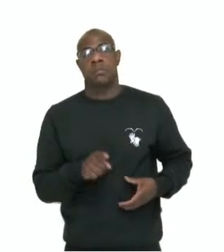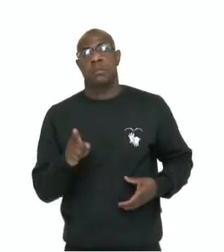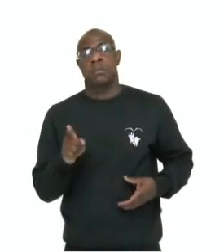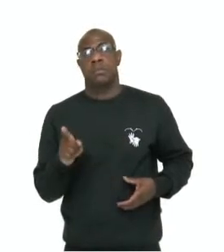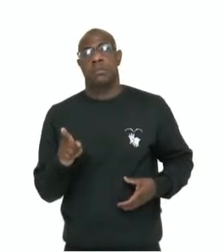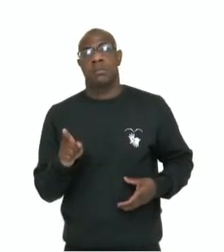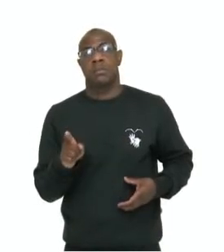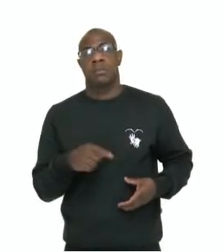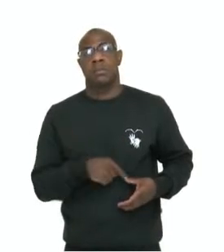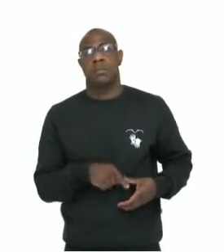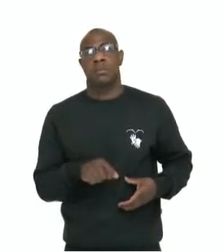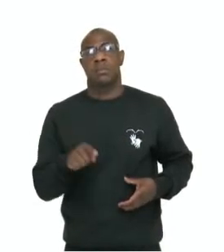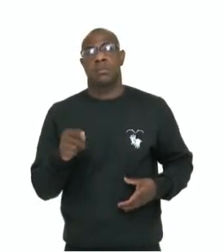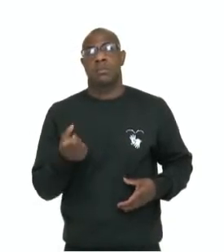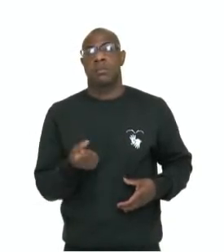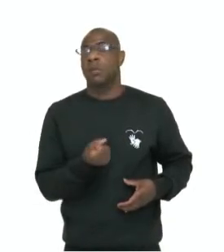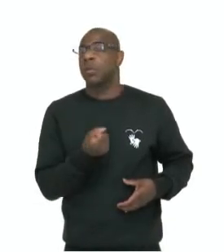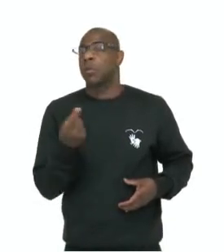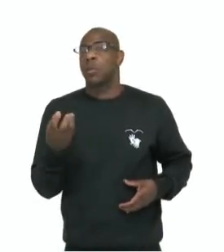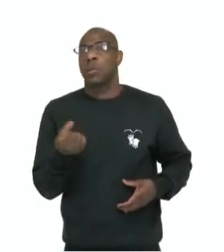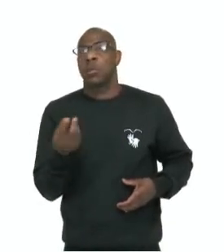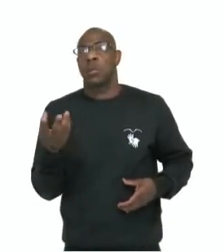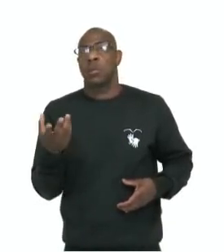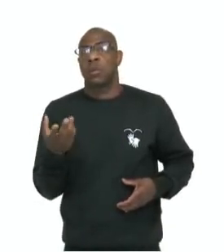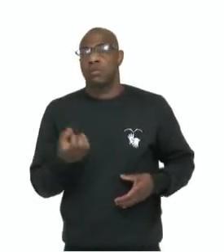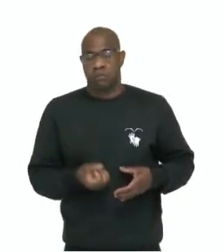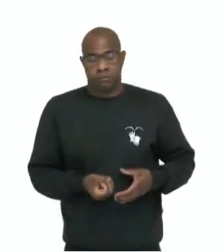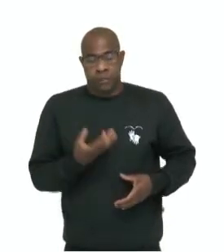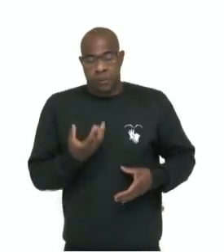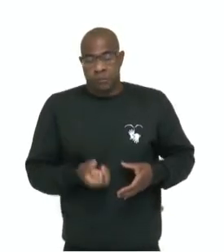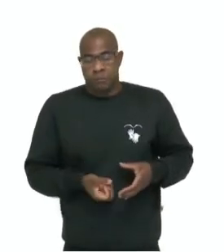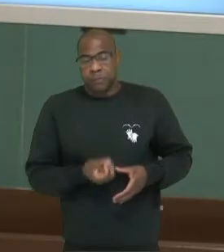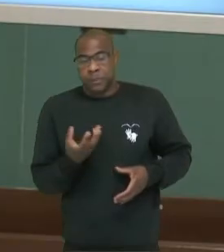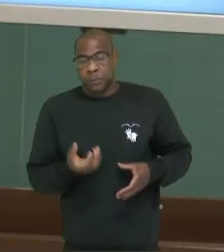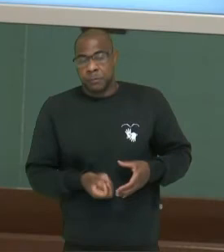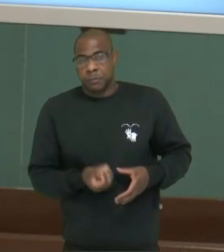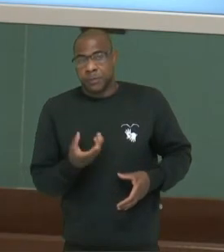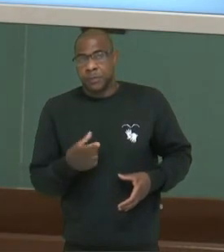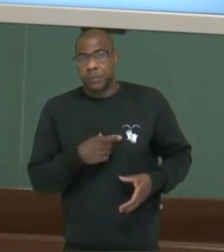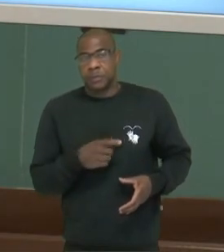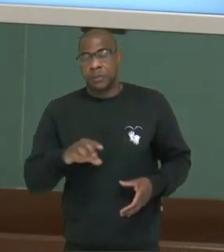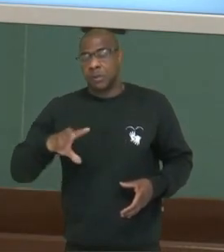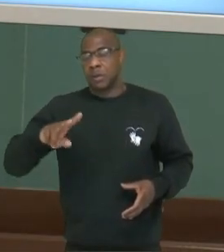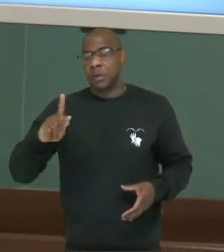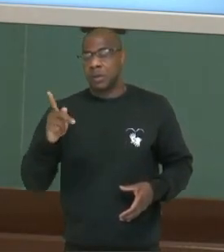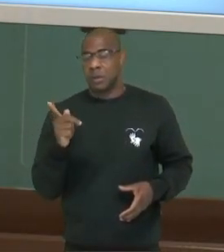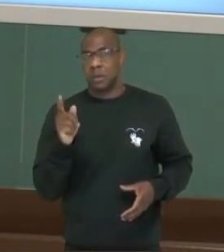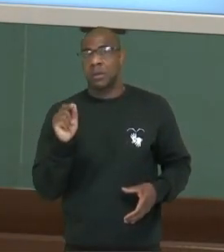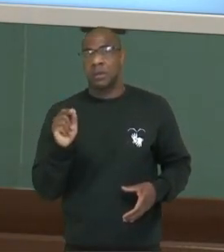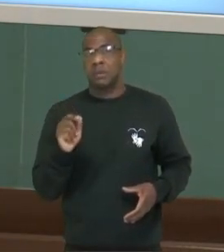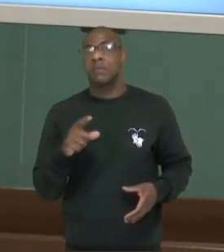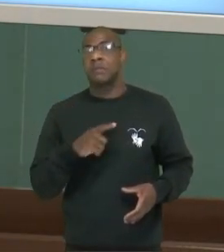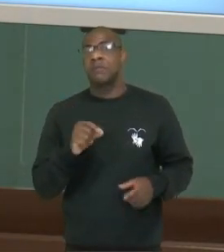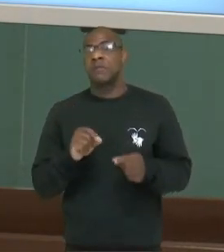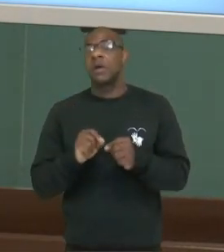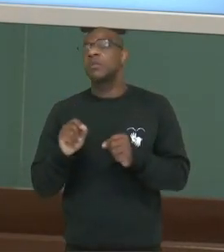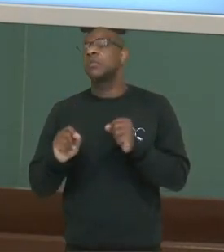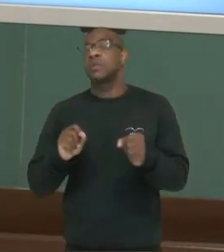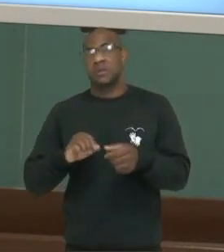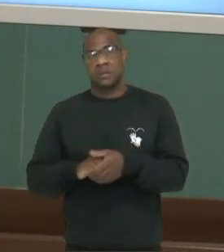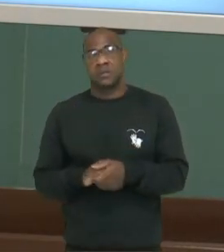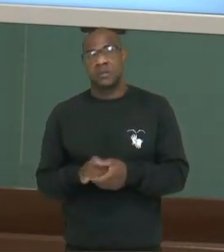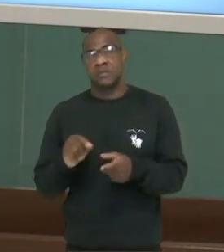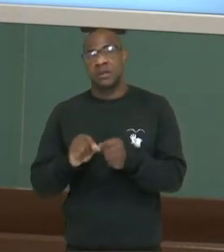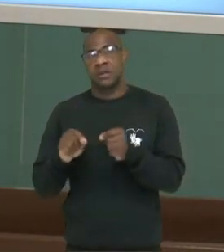olha, tem uma grande quantidade de LH sendo liberada. E o que faz o LH? Ele faz com que